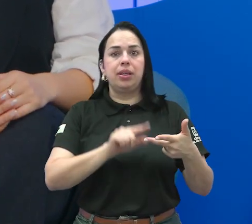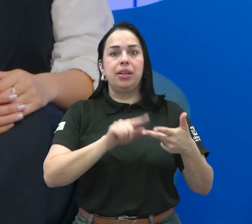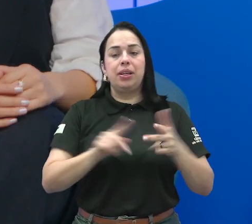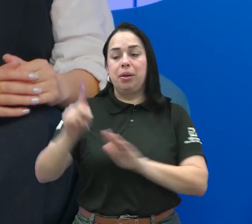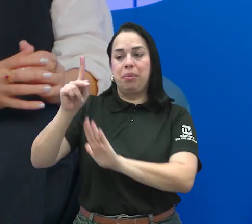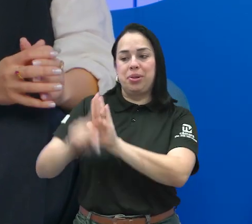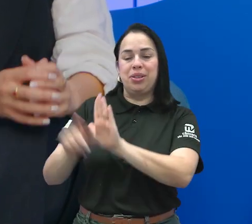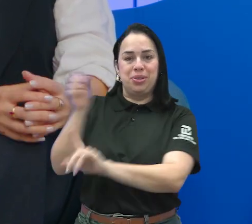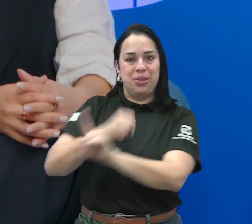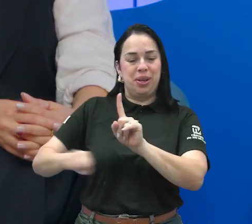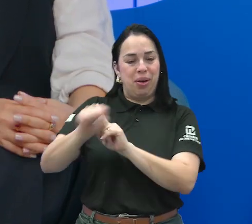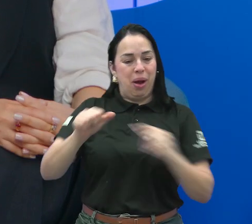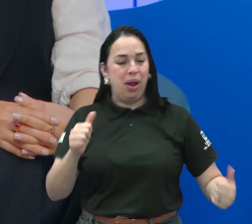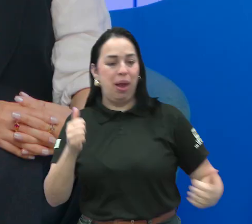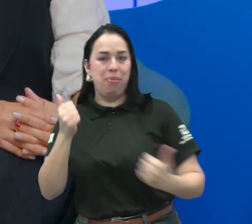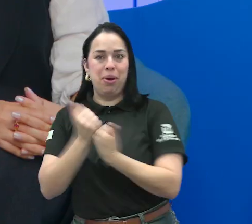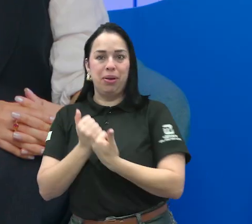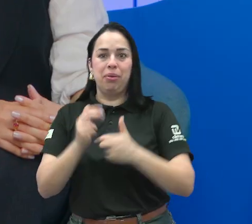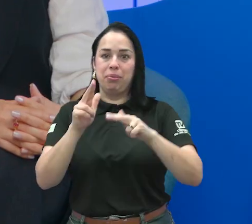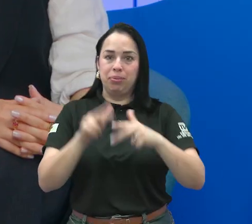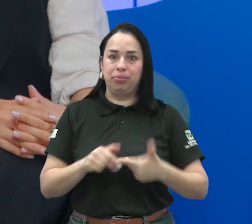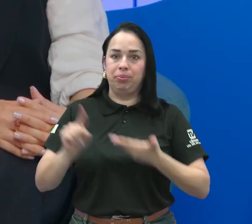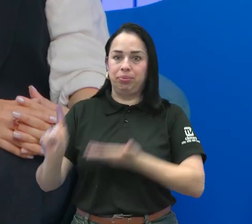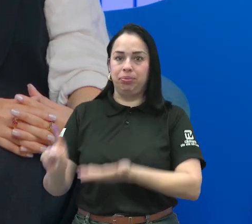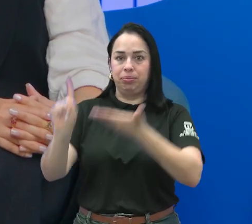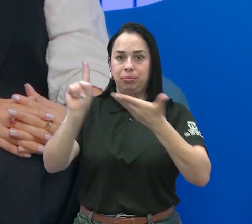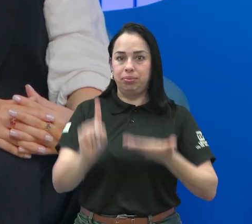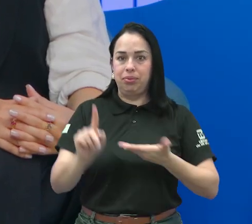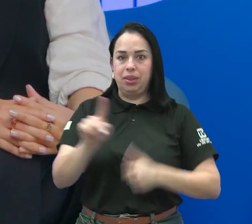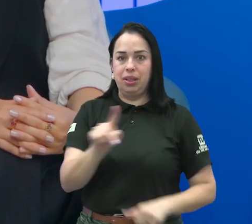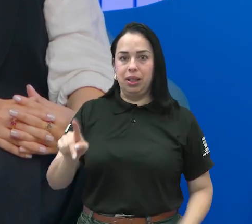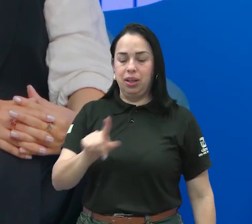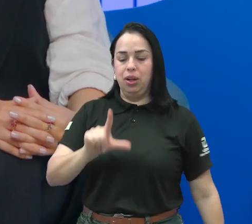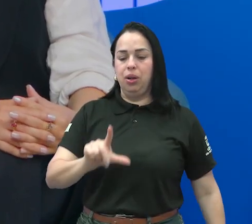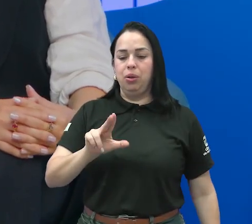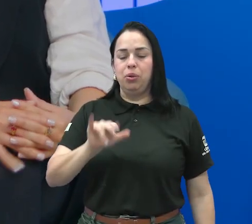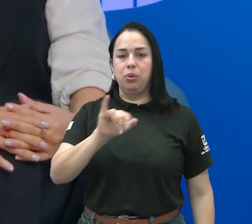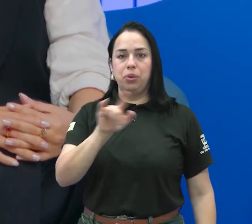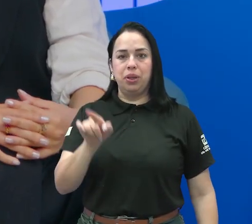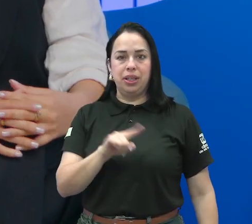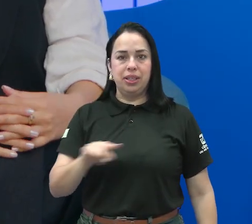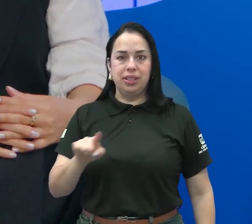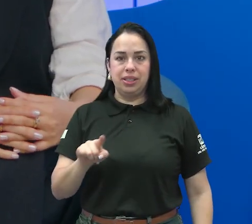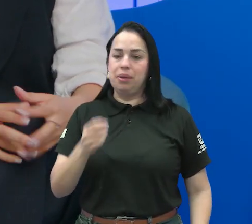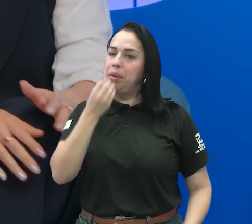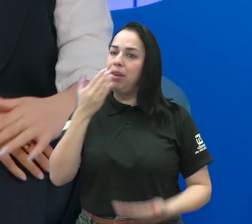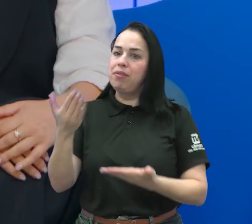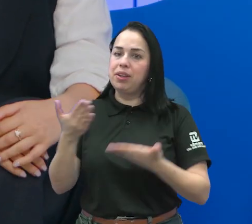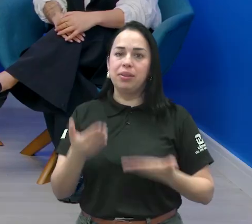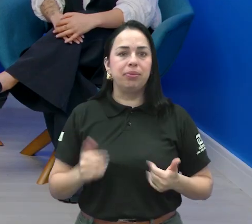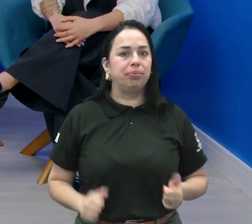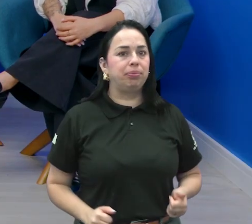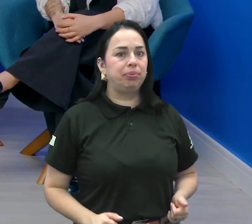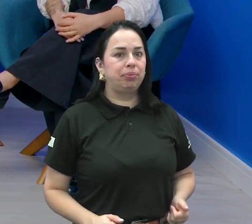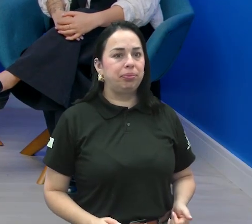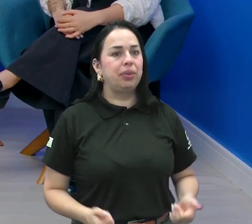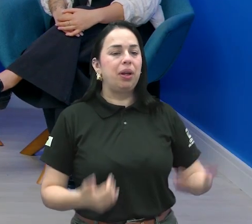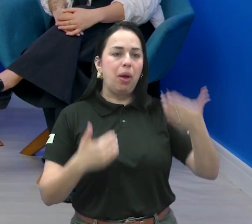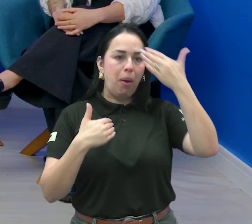apoiar projetos sociais. Sobre isso, a gente recebe aqui no estúdio o professor Luiz Carlos Andrade Aquino. Seja bem-vindo,